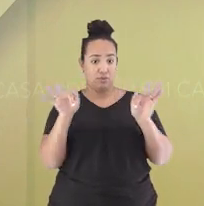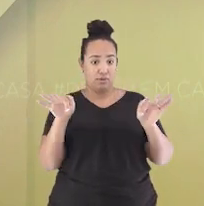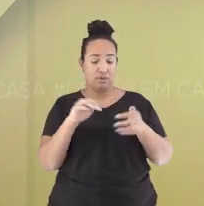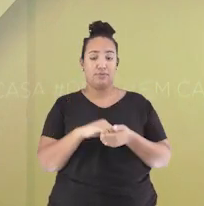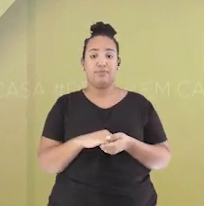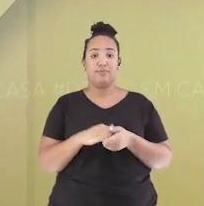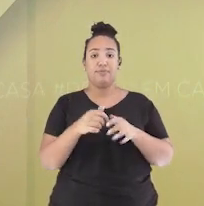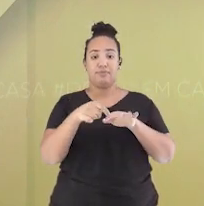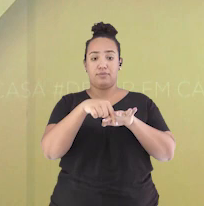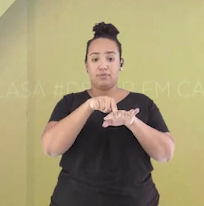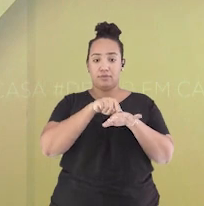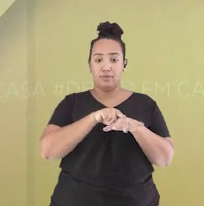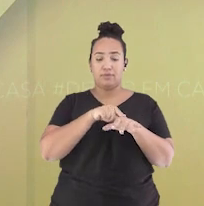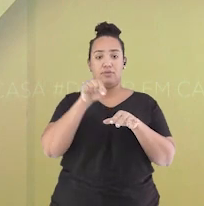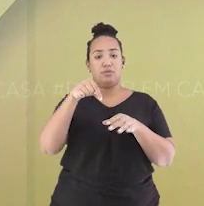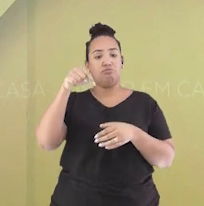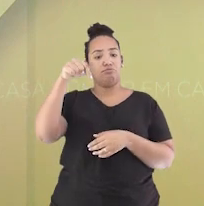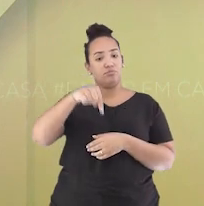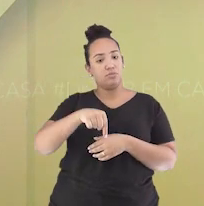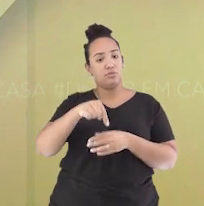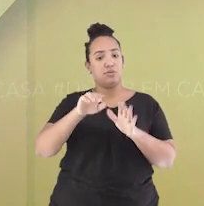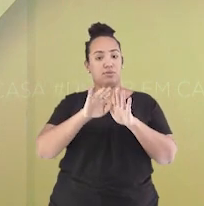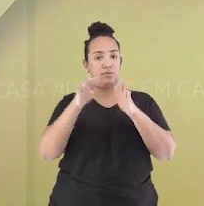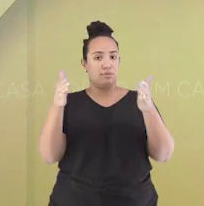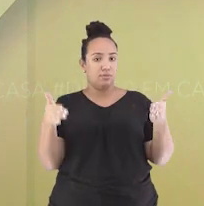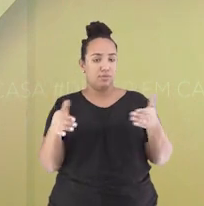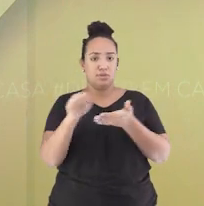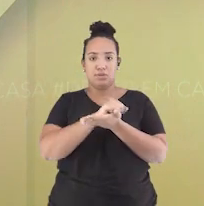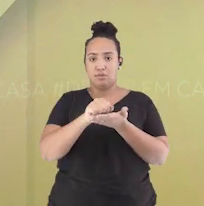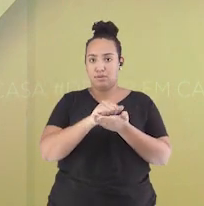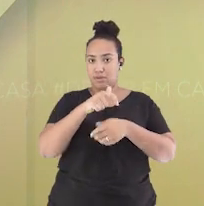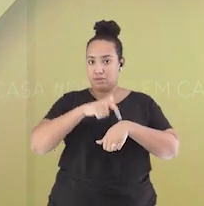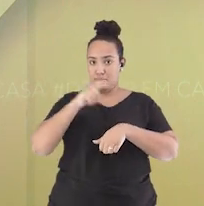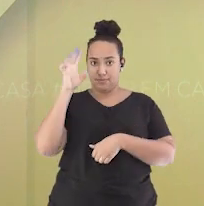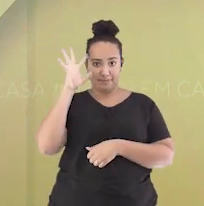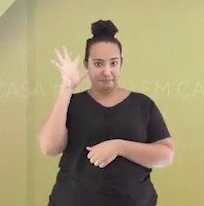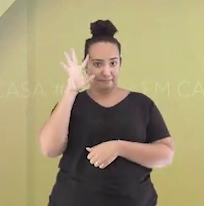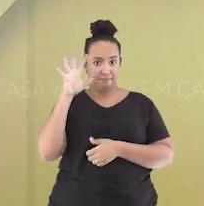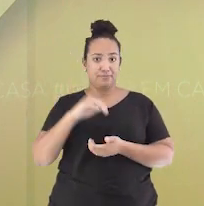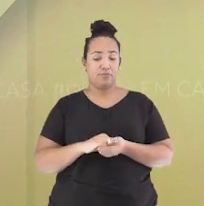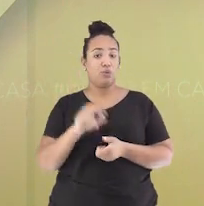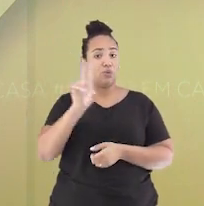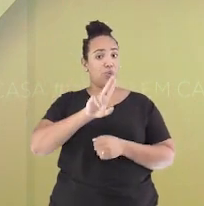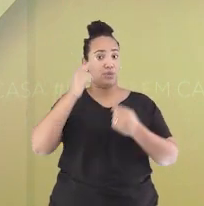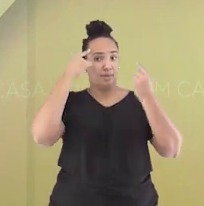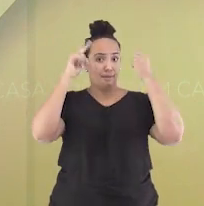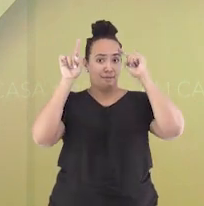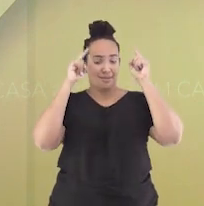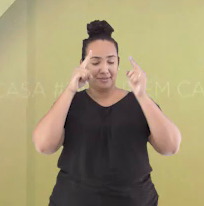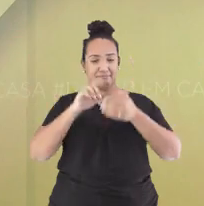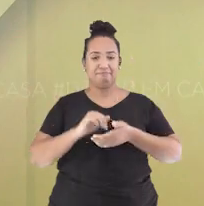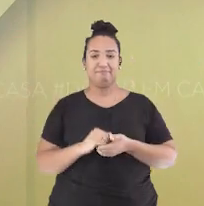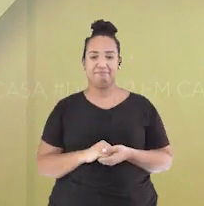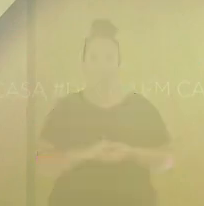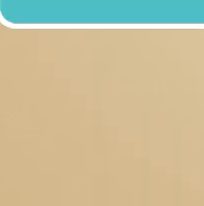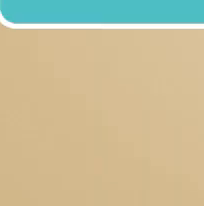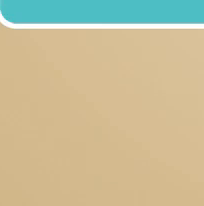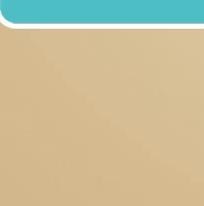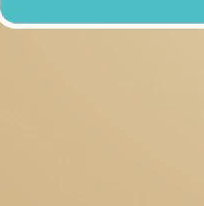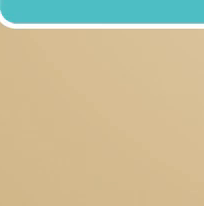trecho. Chinelos, vaso, descarga. Pia, sabonete. Um tempo para vocês pensarem. Usem a